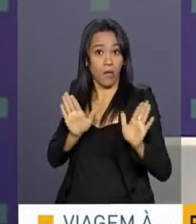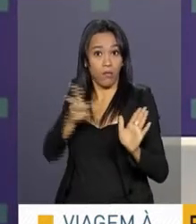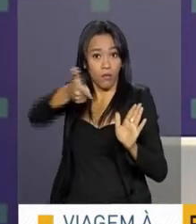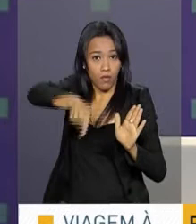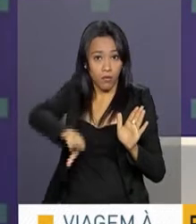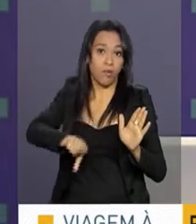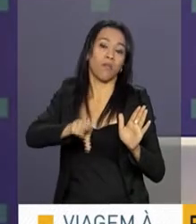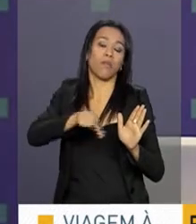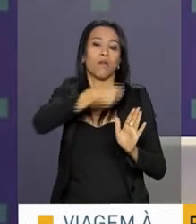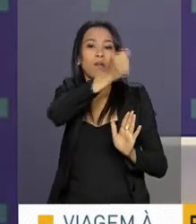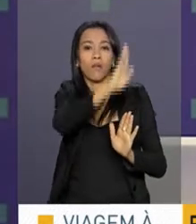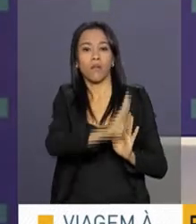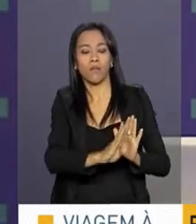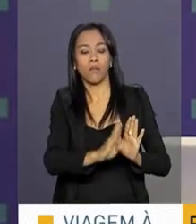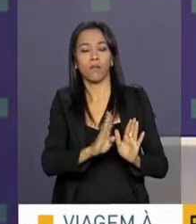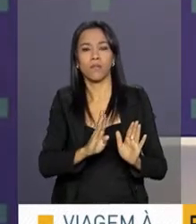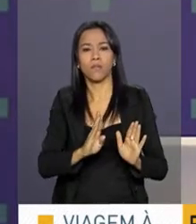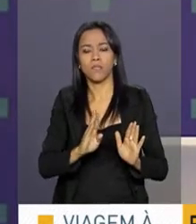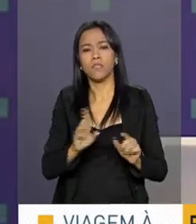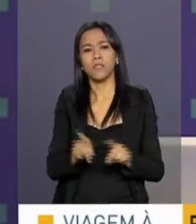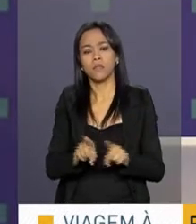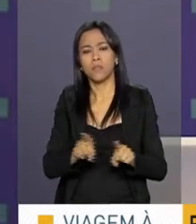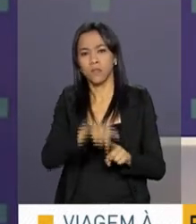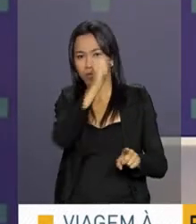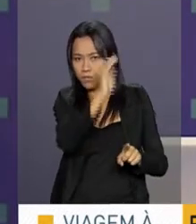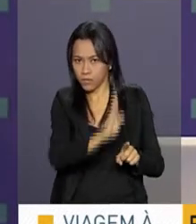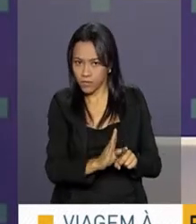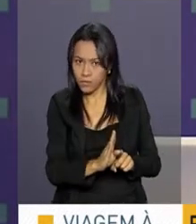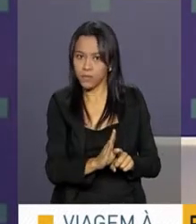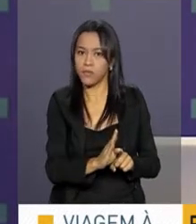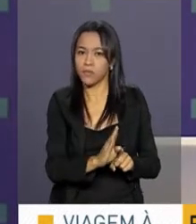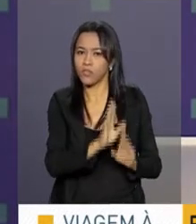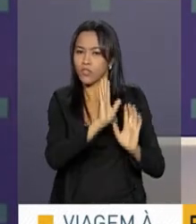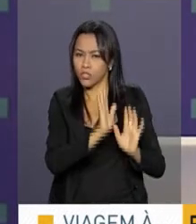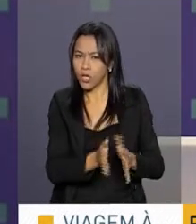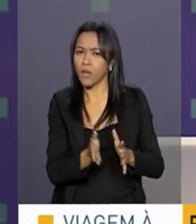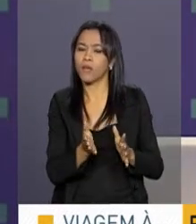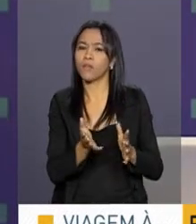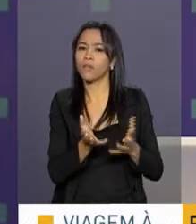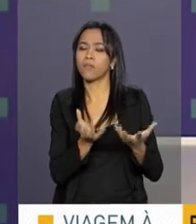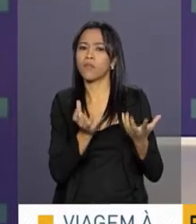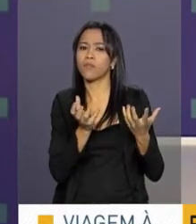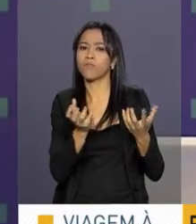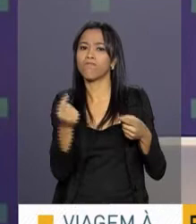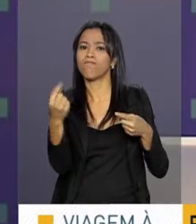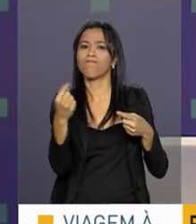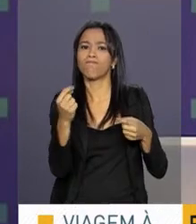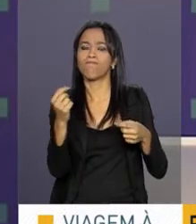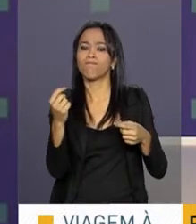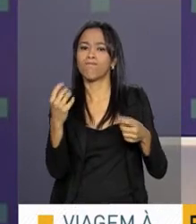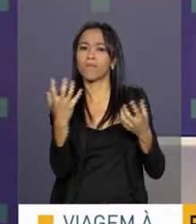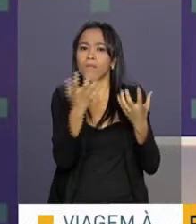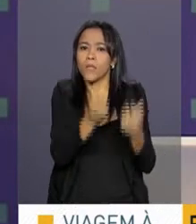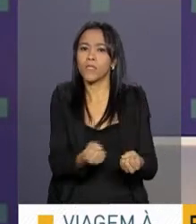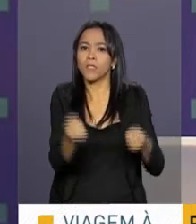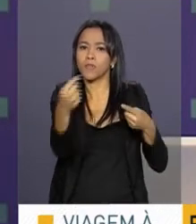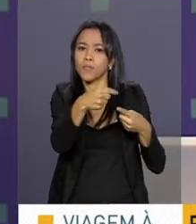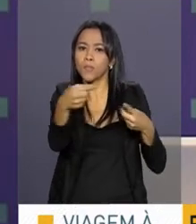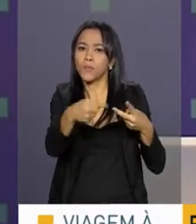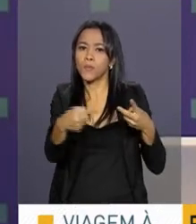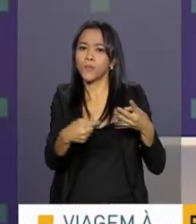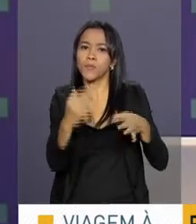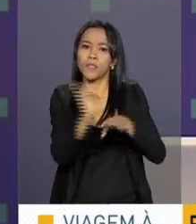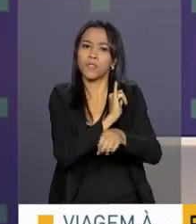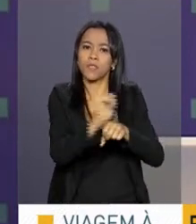E, além disso, o Brasil vem adotando um conjunto de medidas